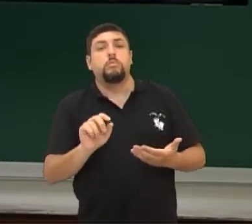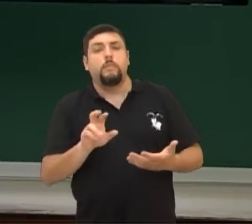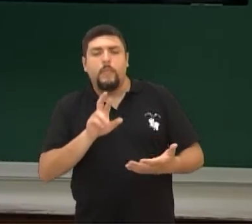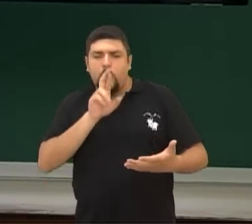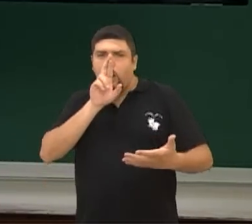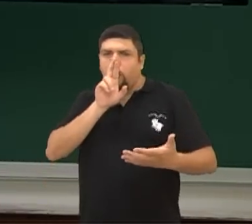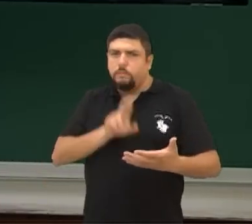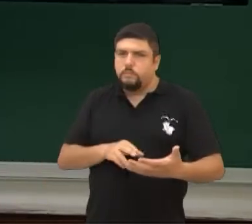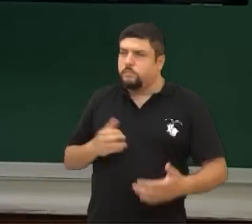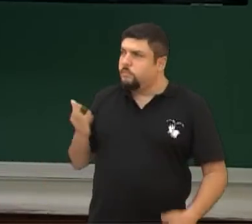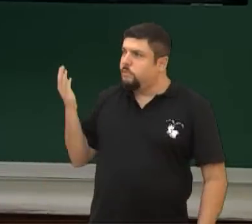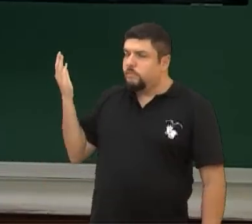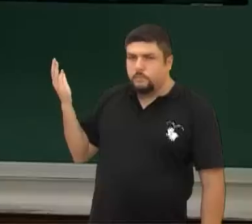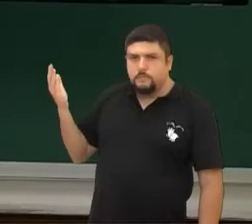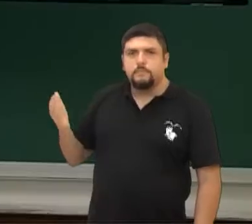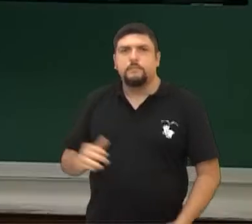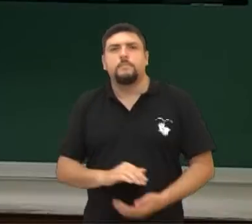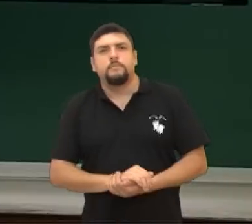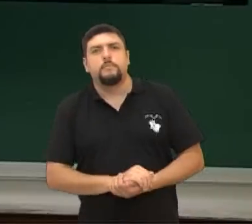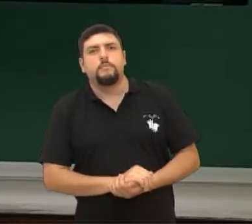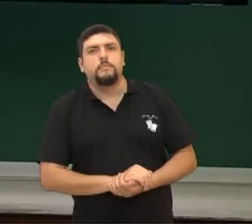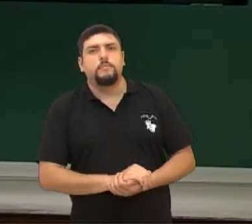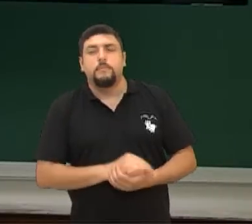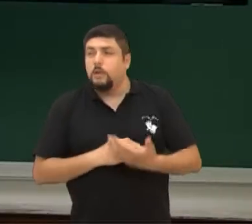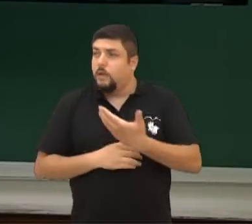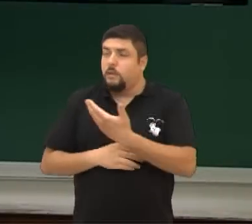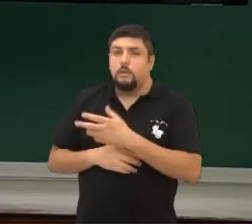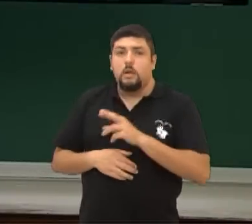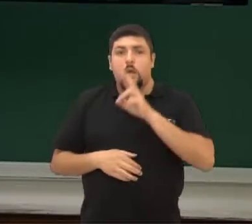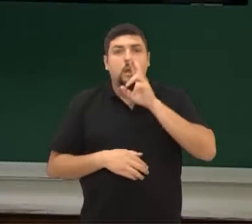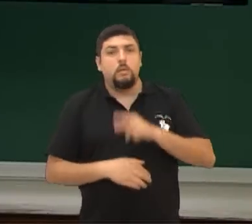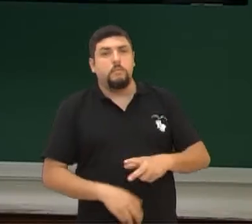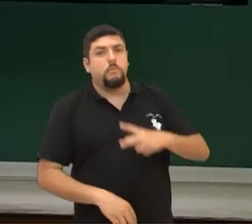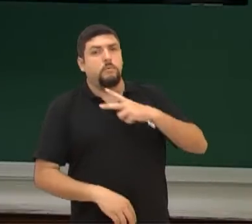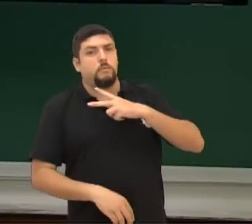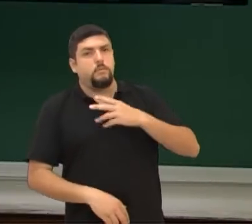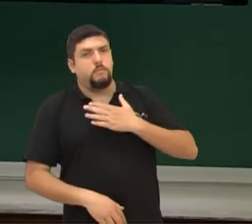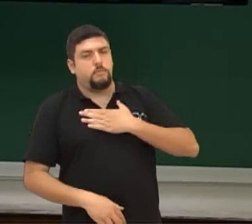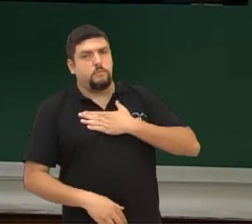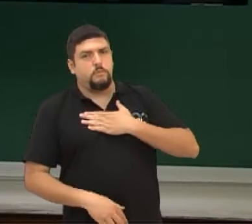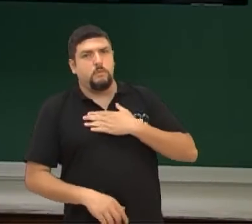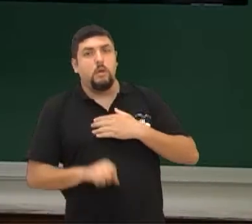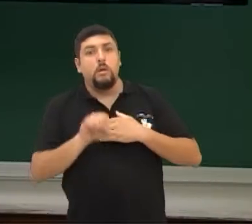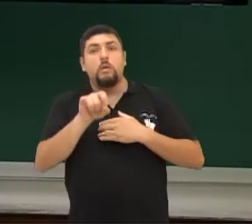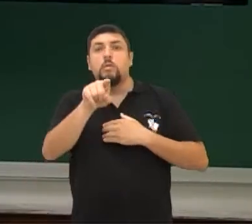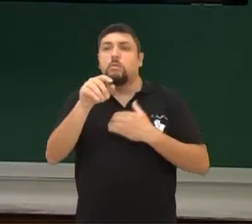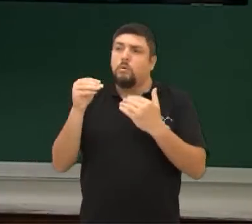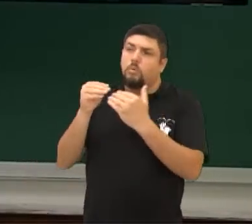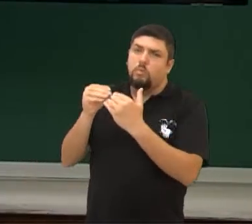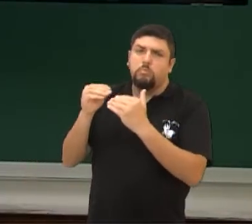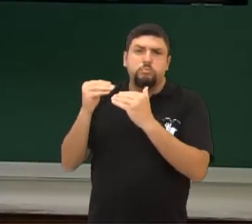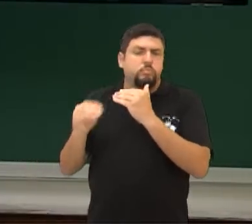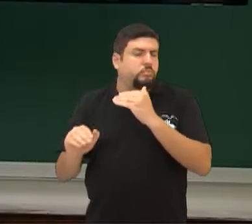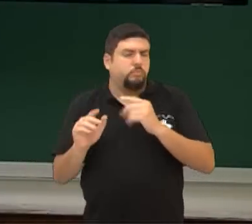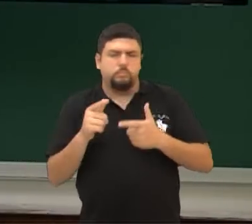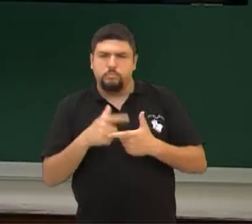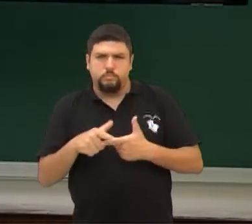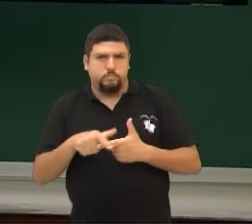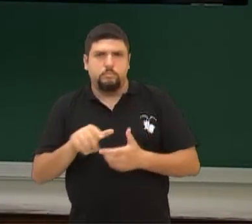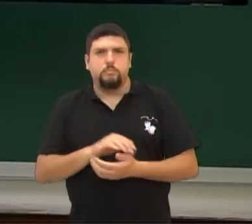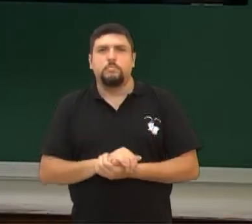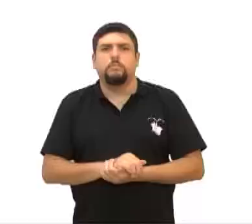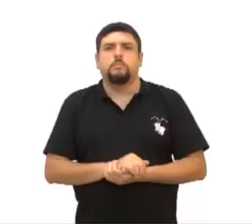da professora. Só coloquei aqui para ter uma noção, né? Se você concorda ou não, não tem problema nenhum. Resposta da